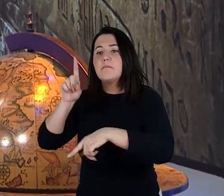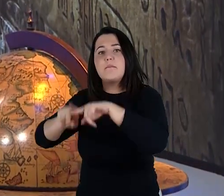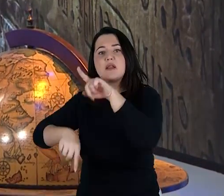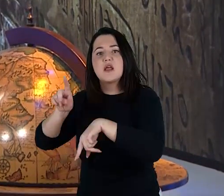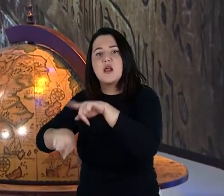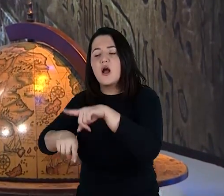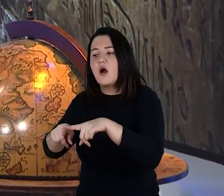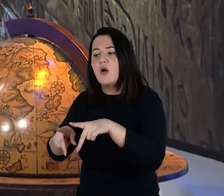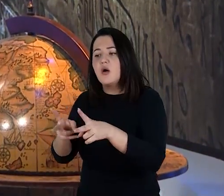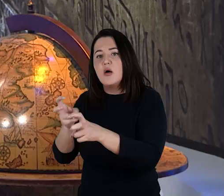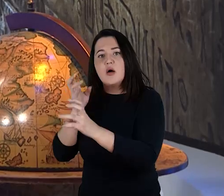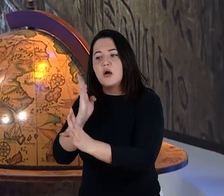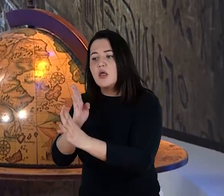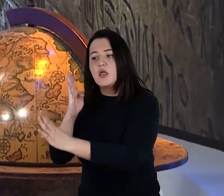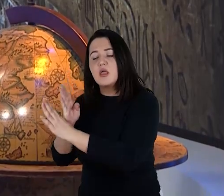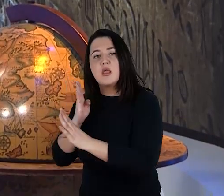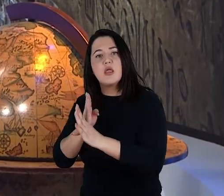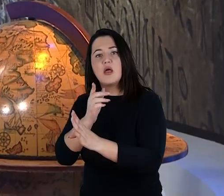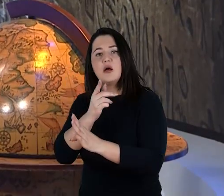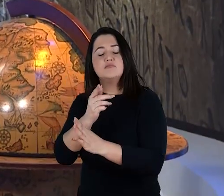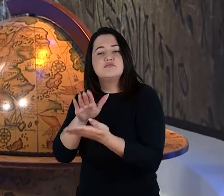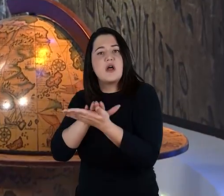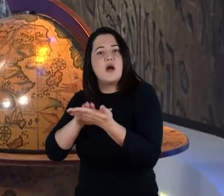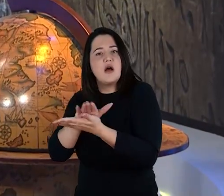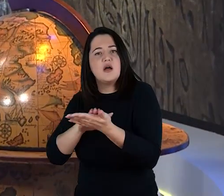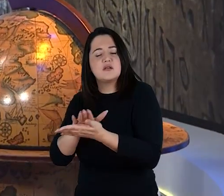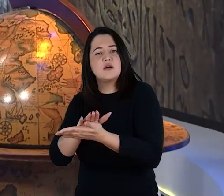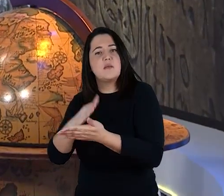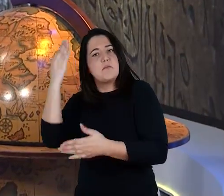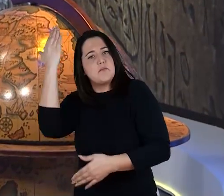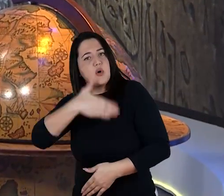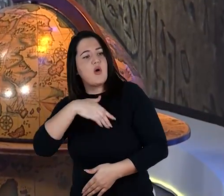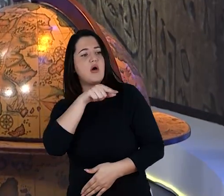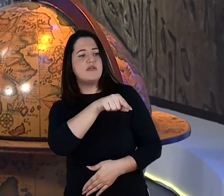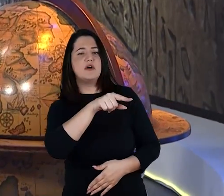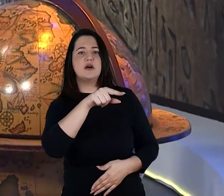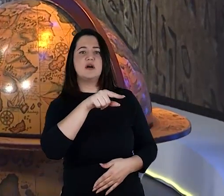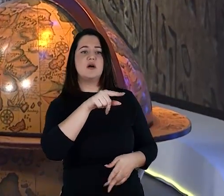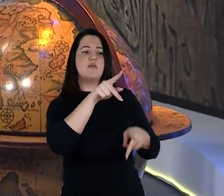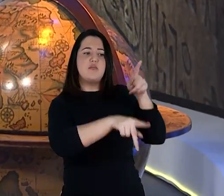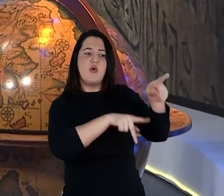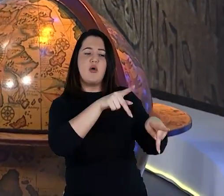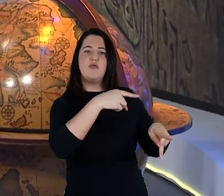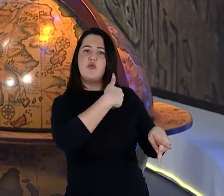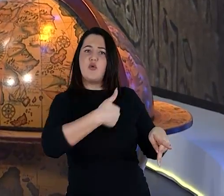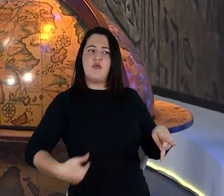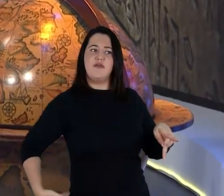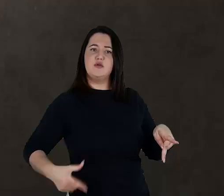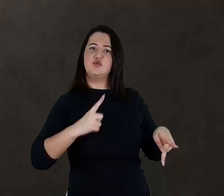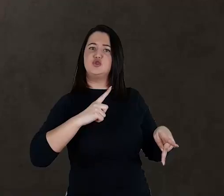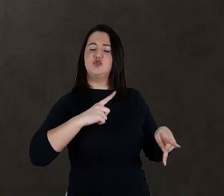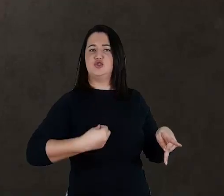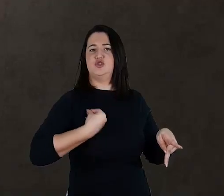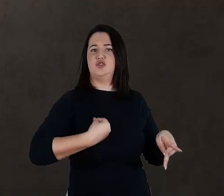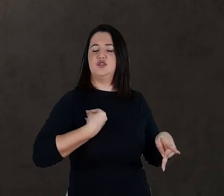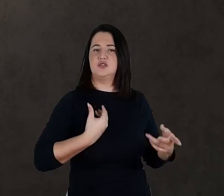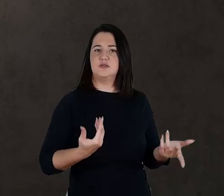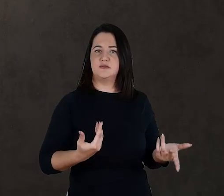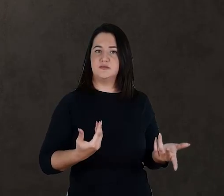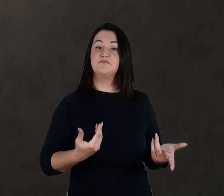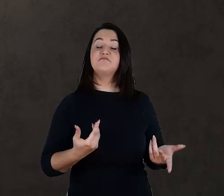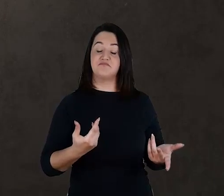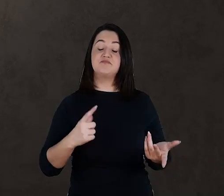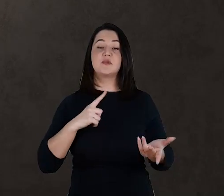ou de evidência arqueológica ou histórica que confirmasse o relato bíblico acerca desse poderoso império. Aliás,